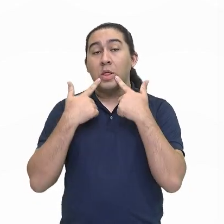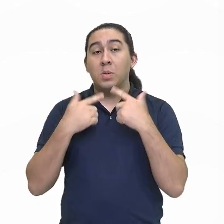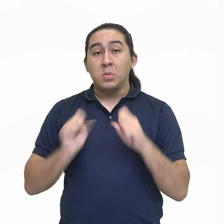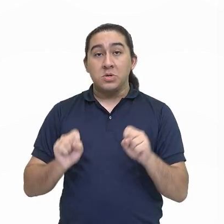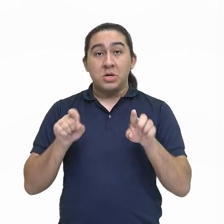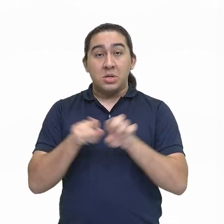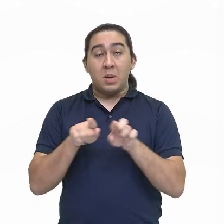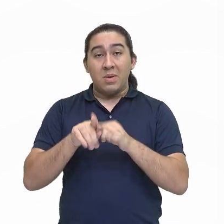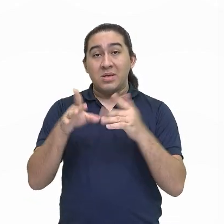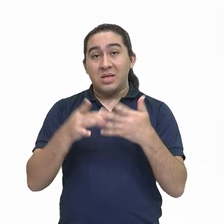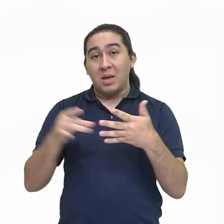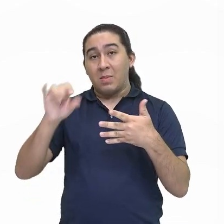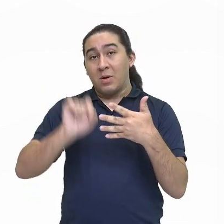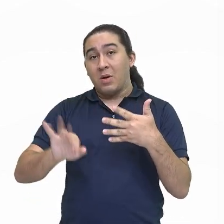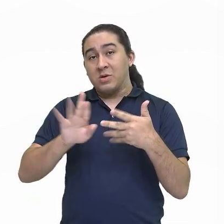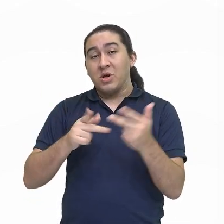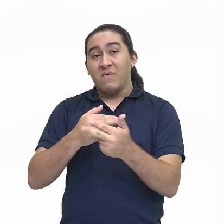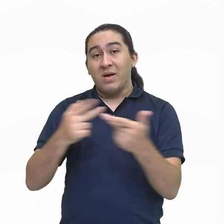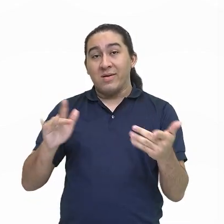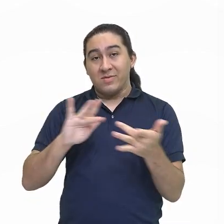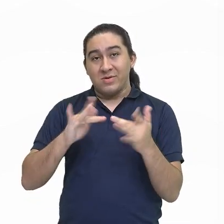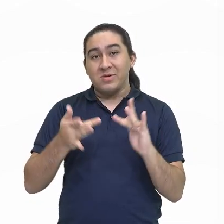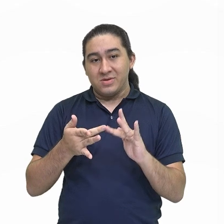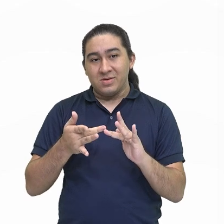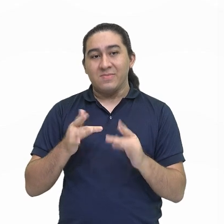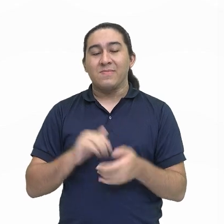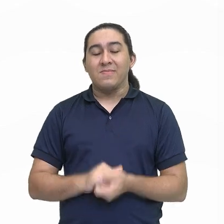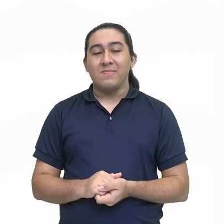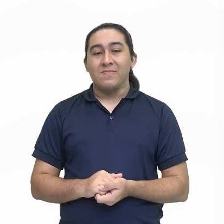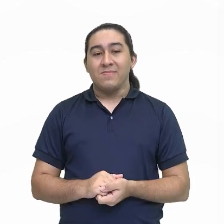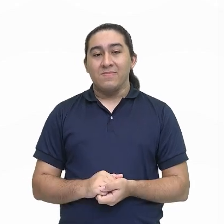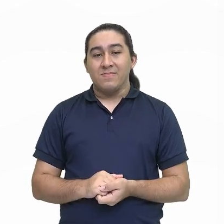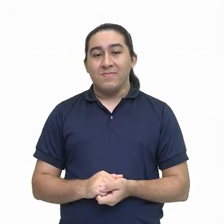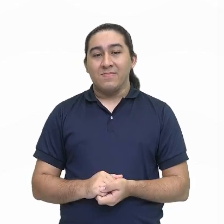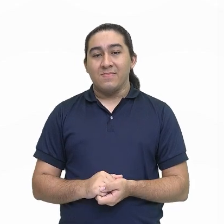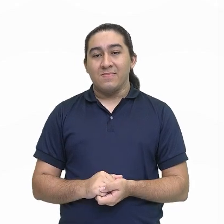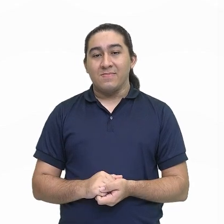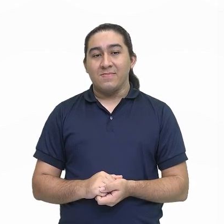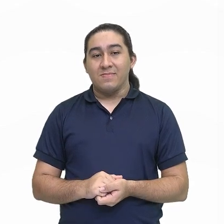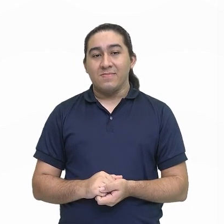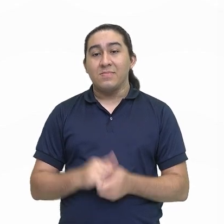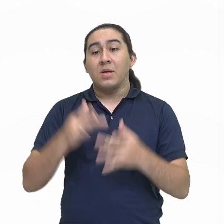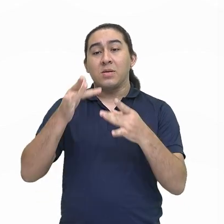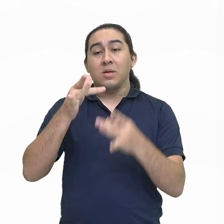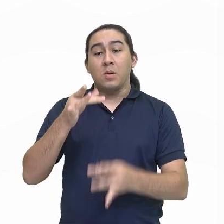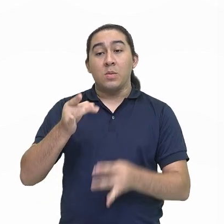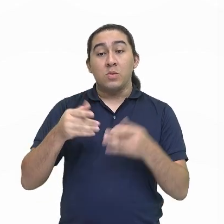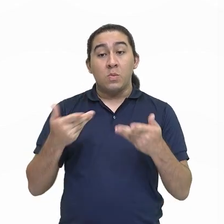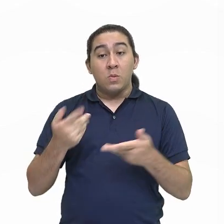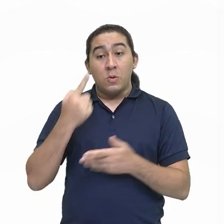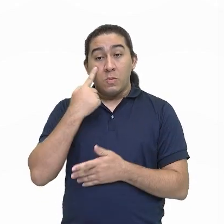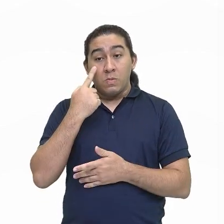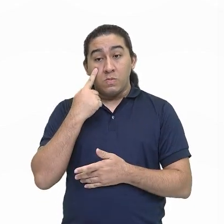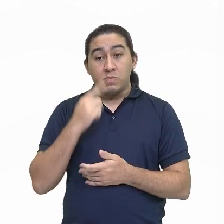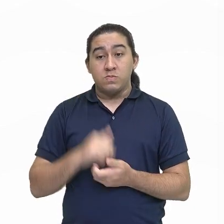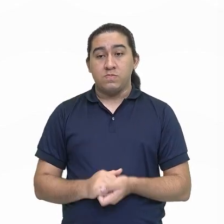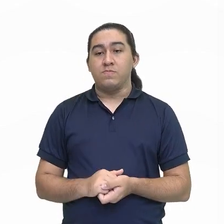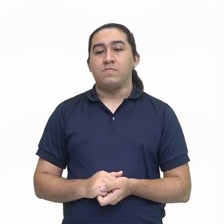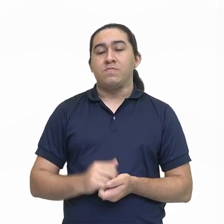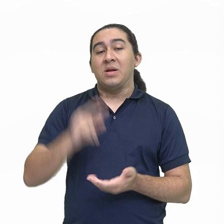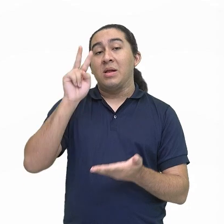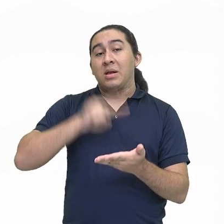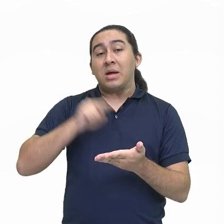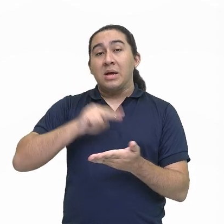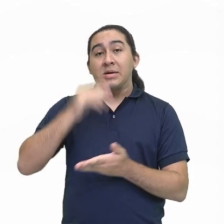e semiótica nos diferentes contextos. E o detalhamento, ler e